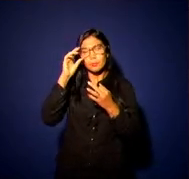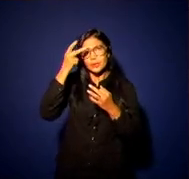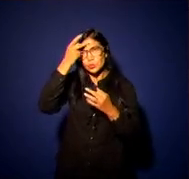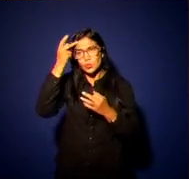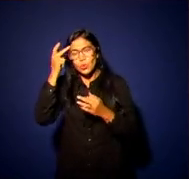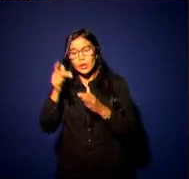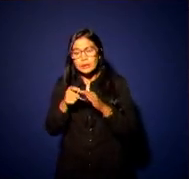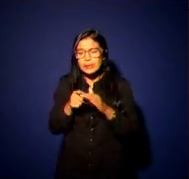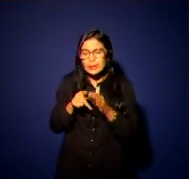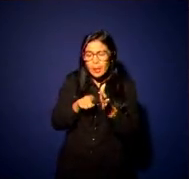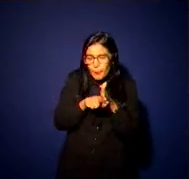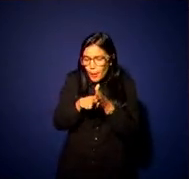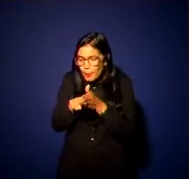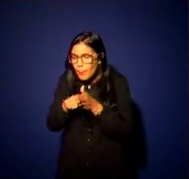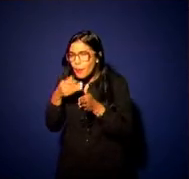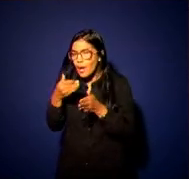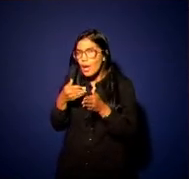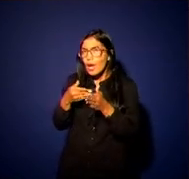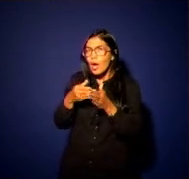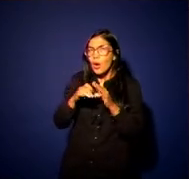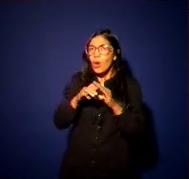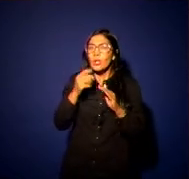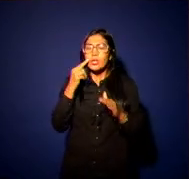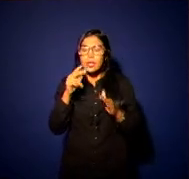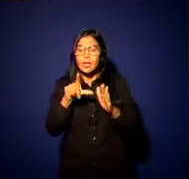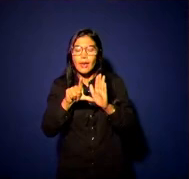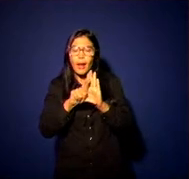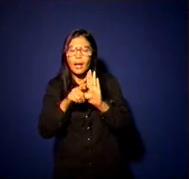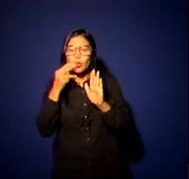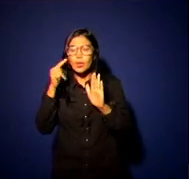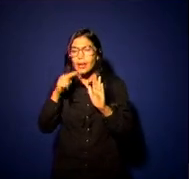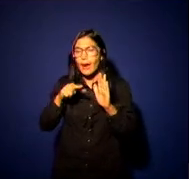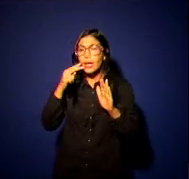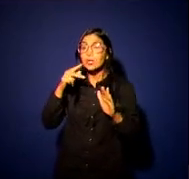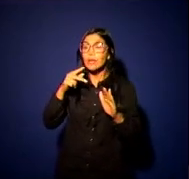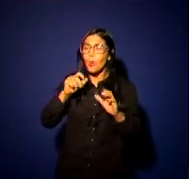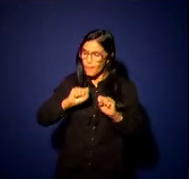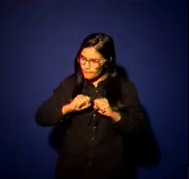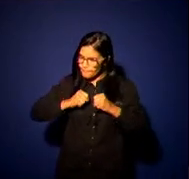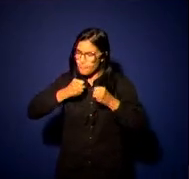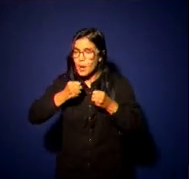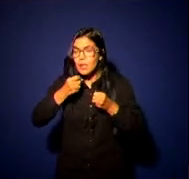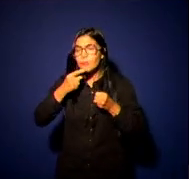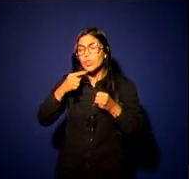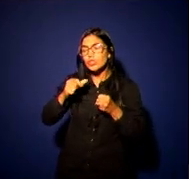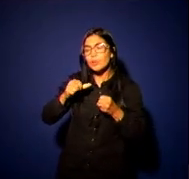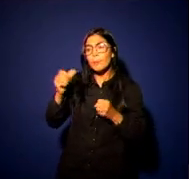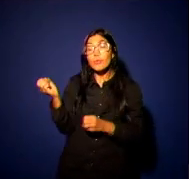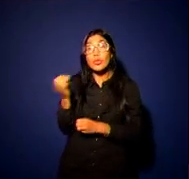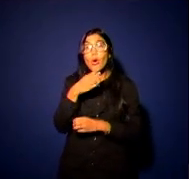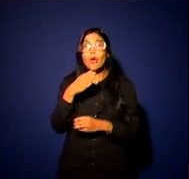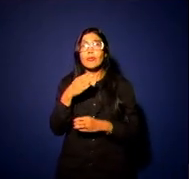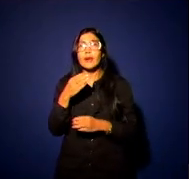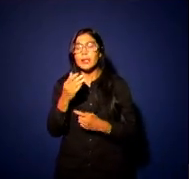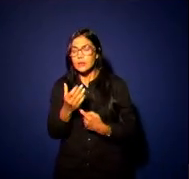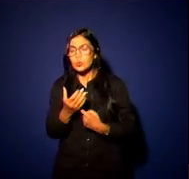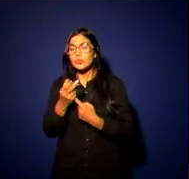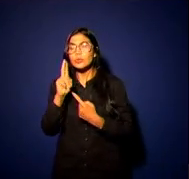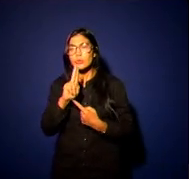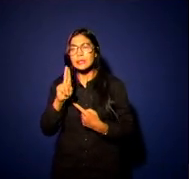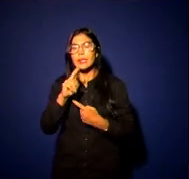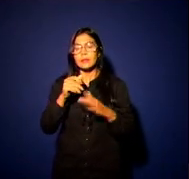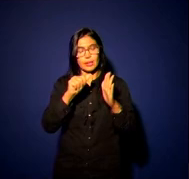investigados enfim um esforço cada vez mais de modernizar nossa autarquia essa seria a nossa